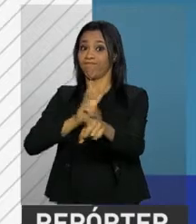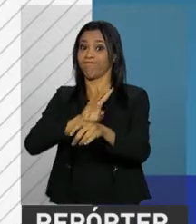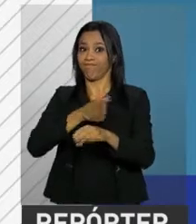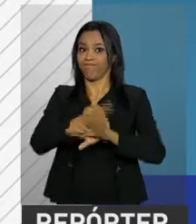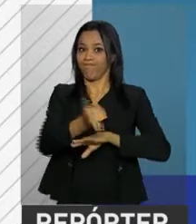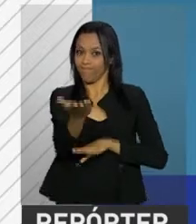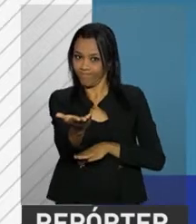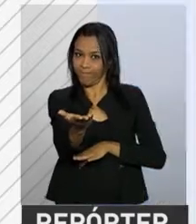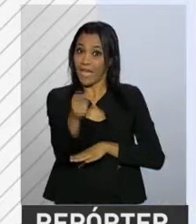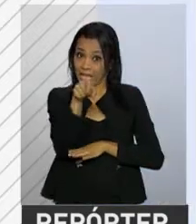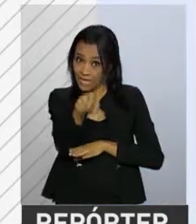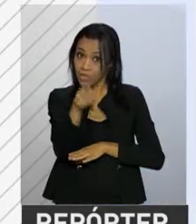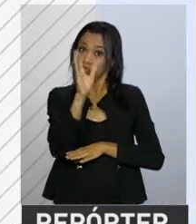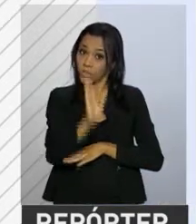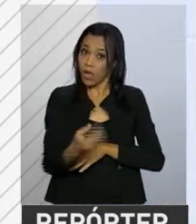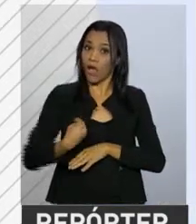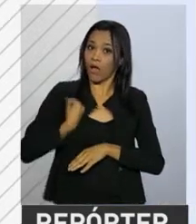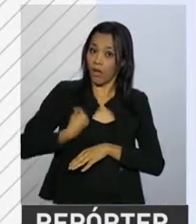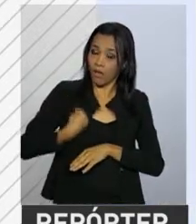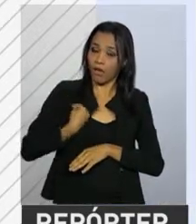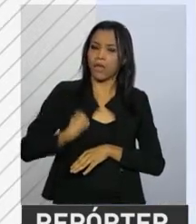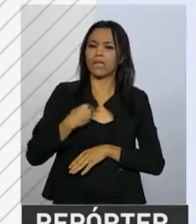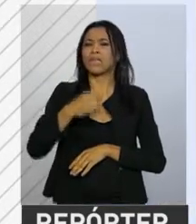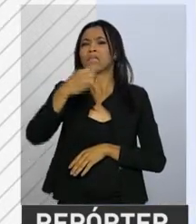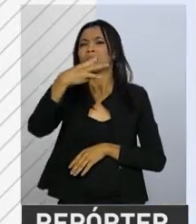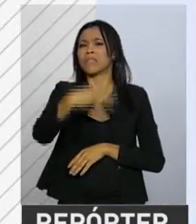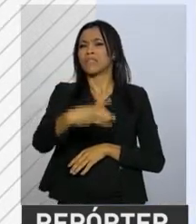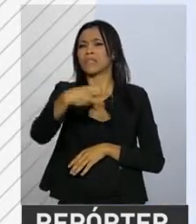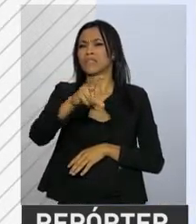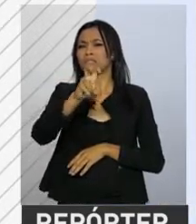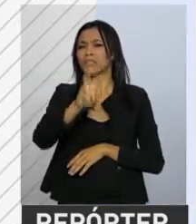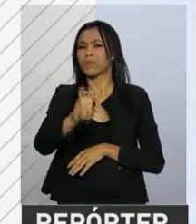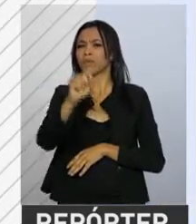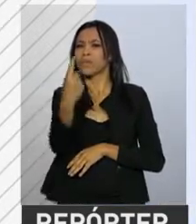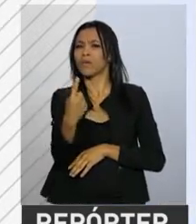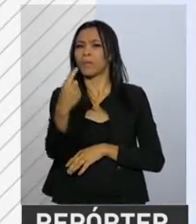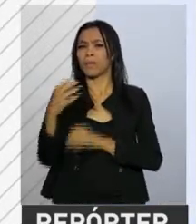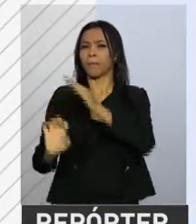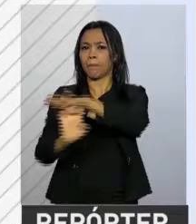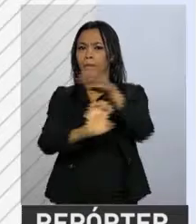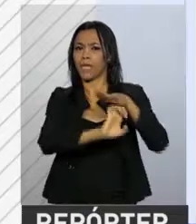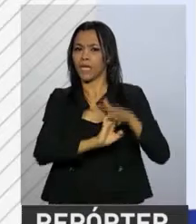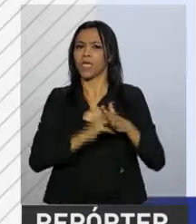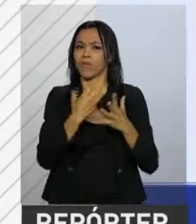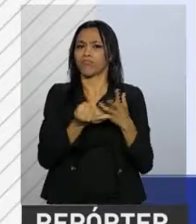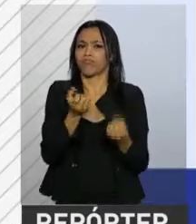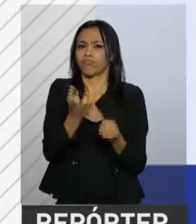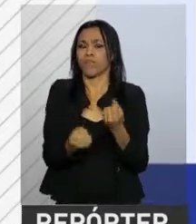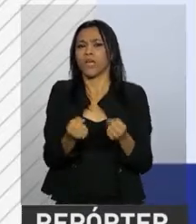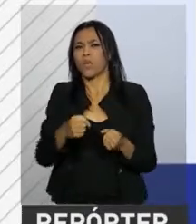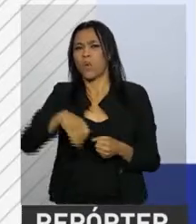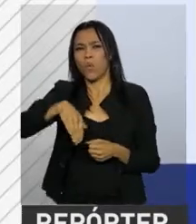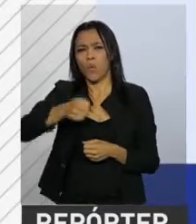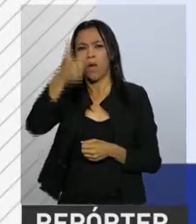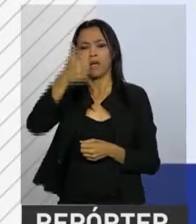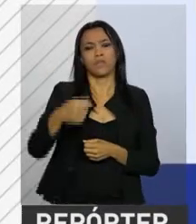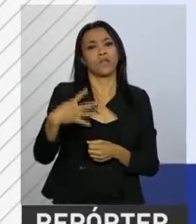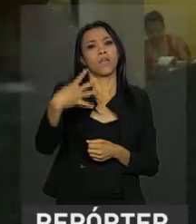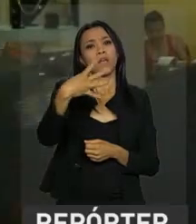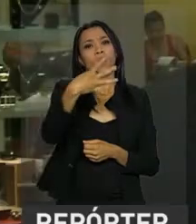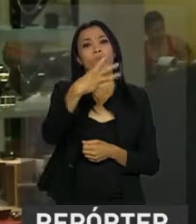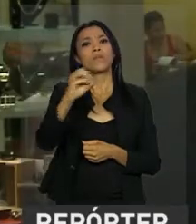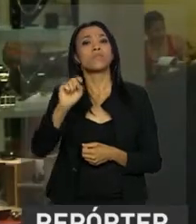consumidor.gov.br. O serviço já conta com adesão de 351 empresas e quase 400 mil usuários